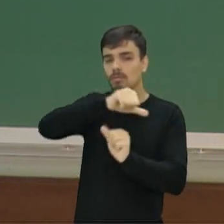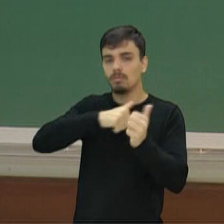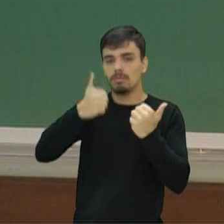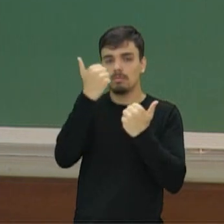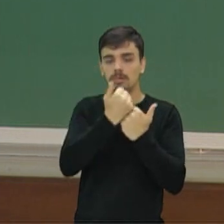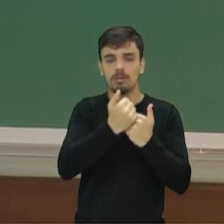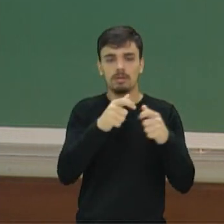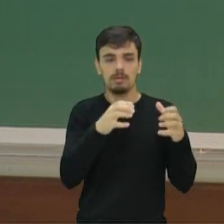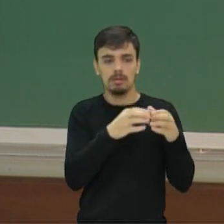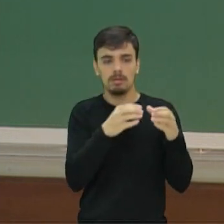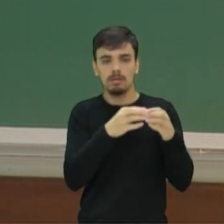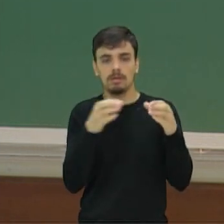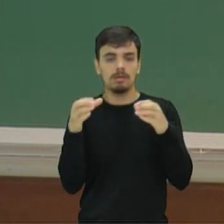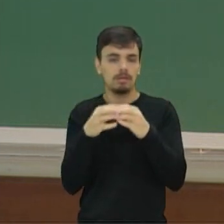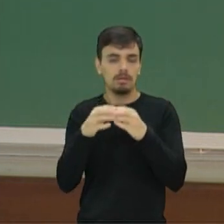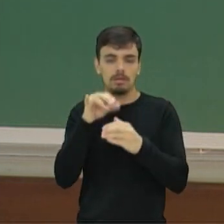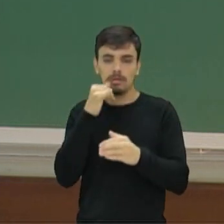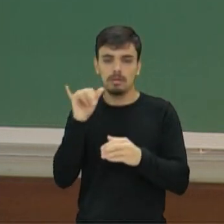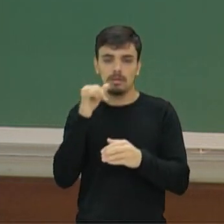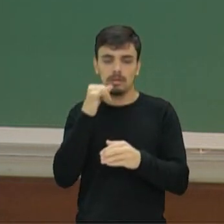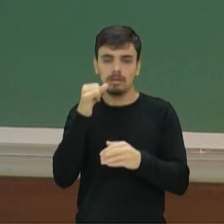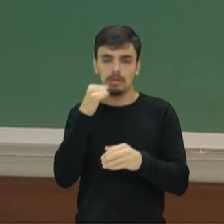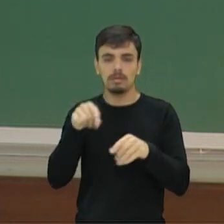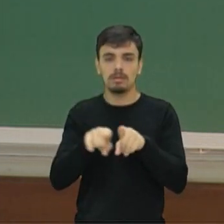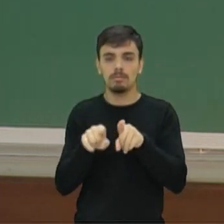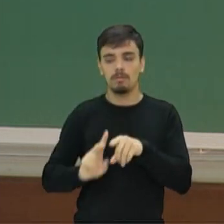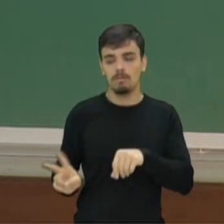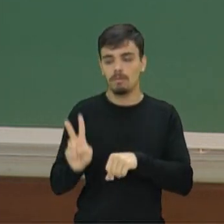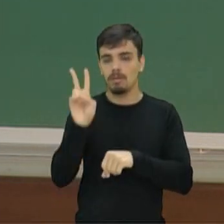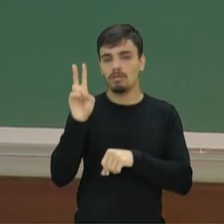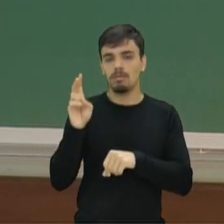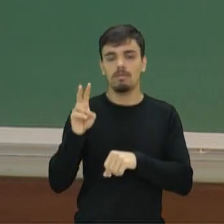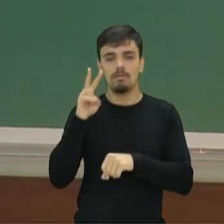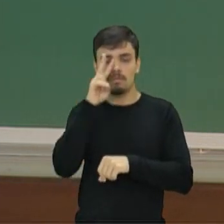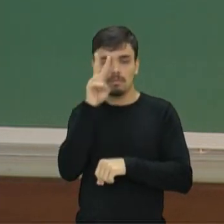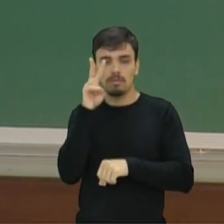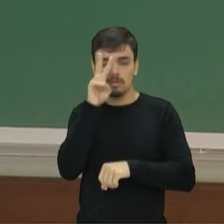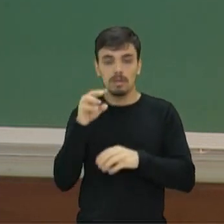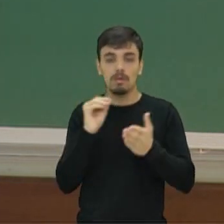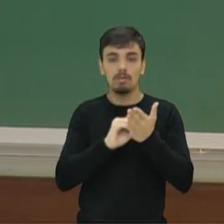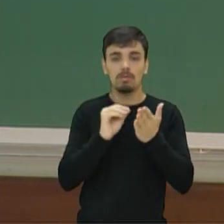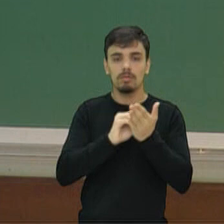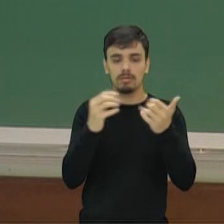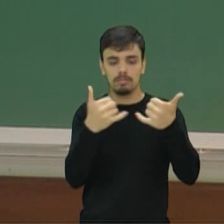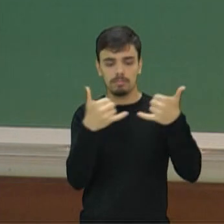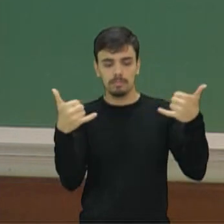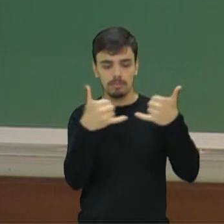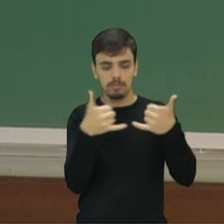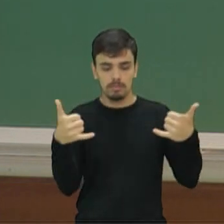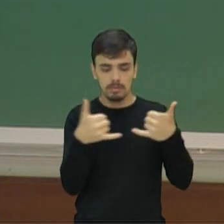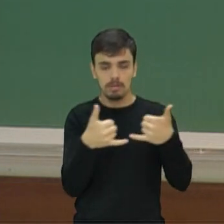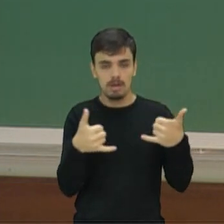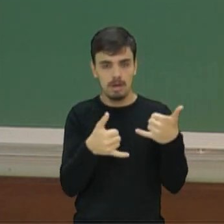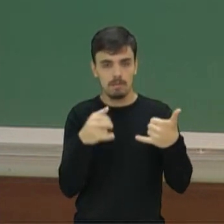com certeza eu vou alterar o valor da força. A força eu coloquei linhas. Por quê, pessoal?